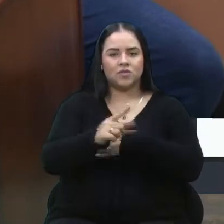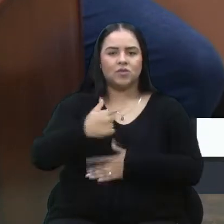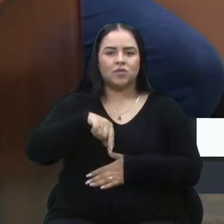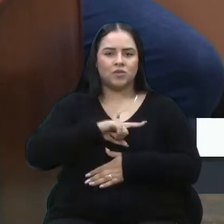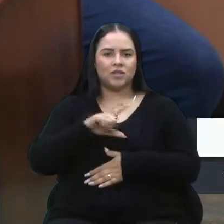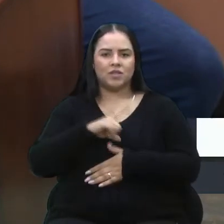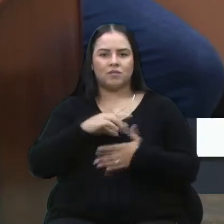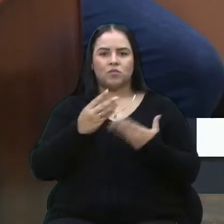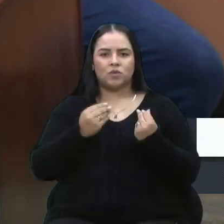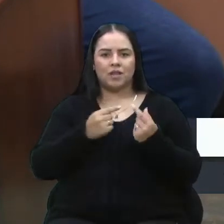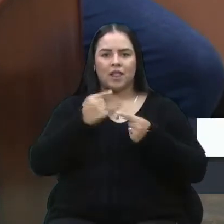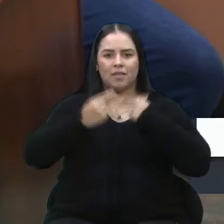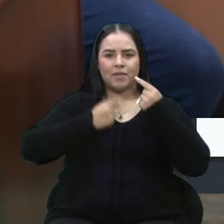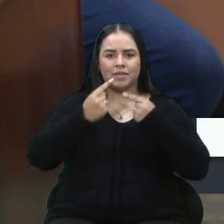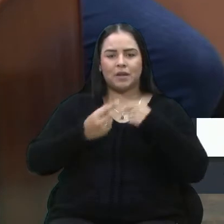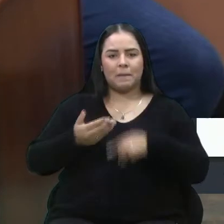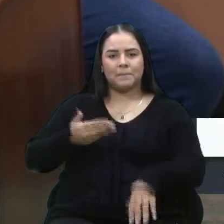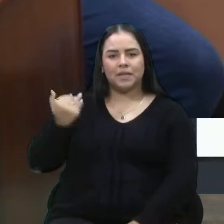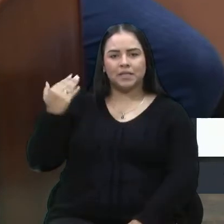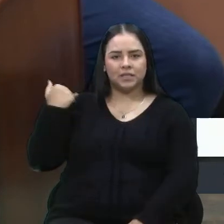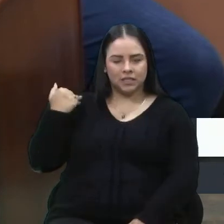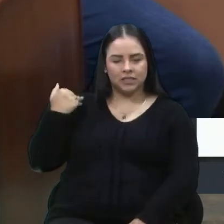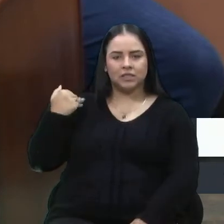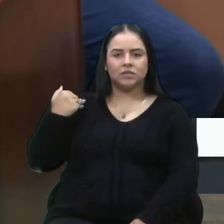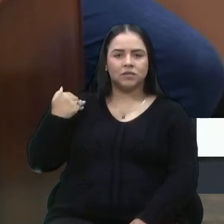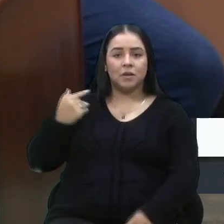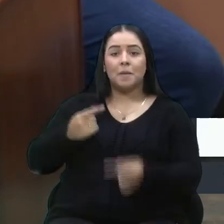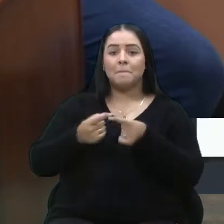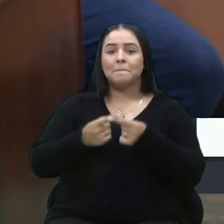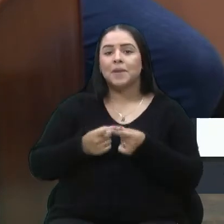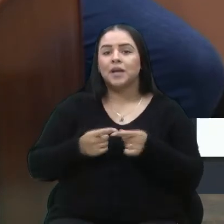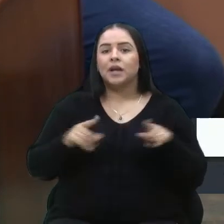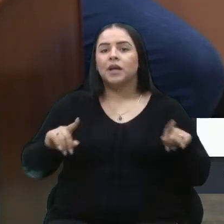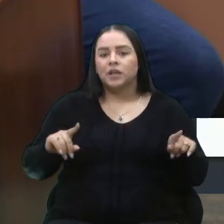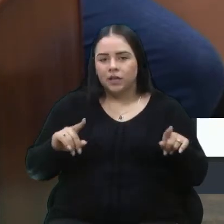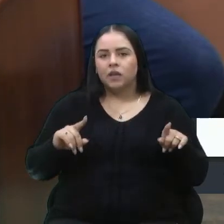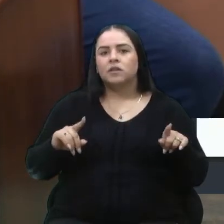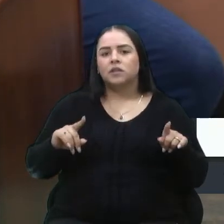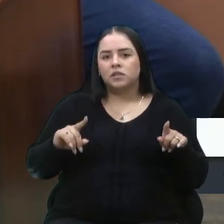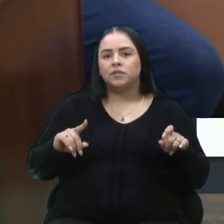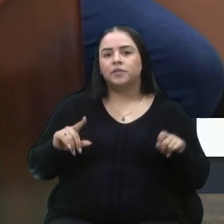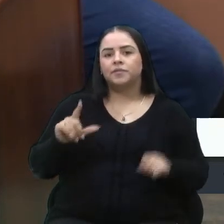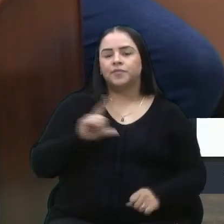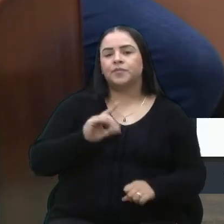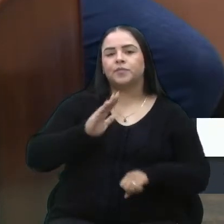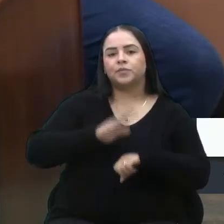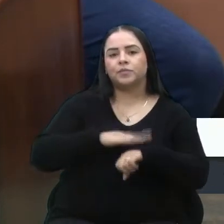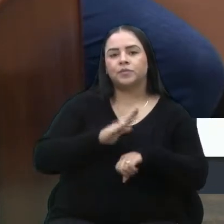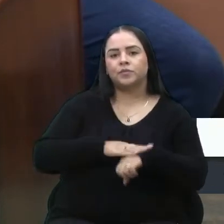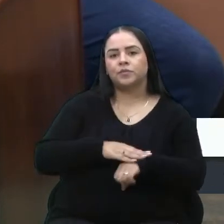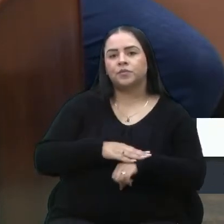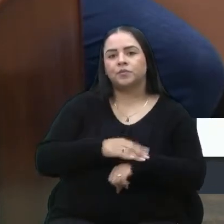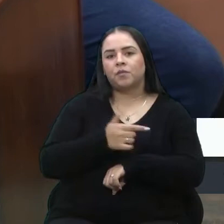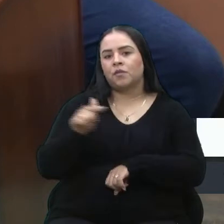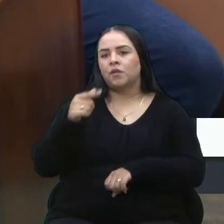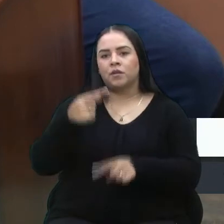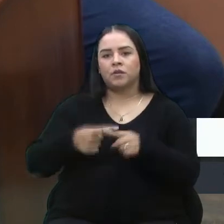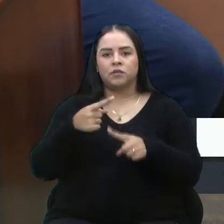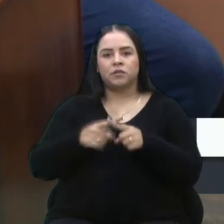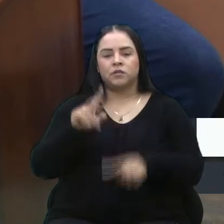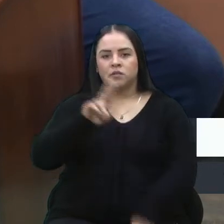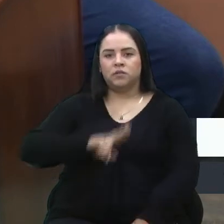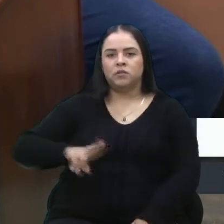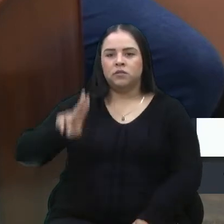recebemos muitas críticas à época a Mas chegou o momento que ela não se justifica mais